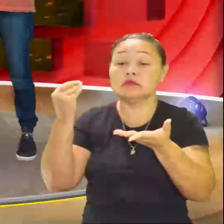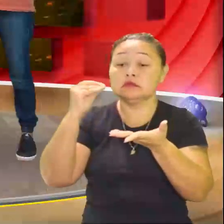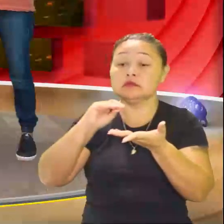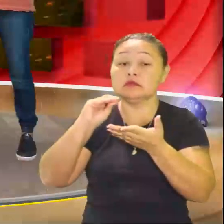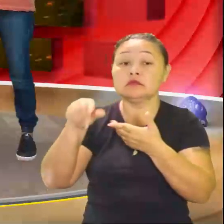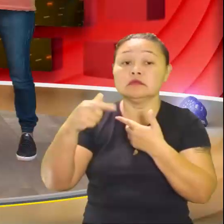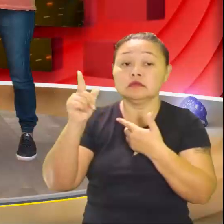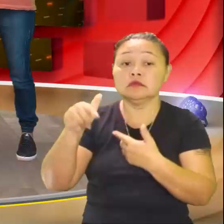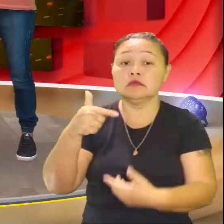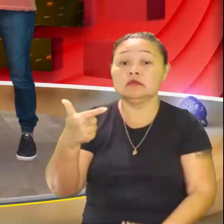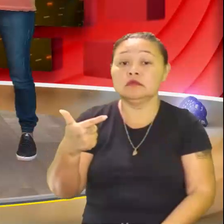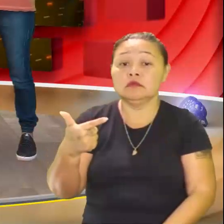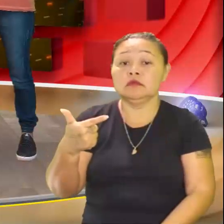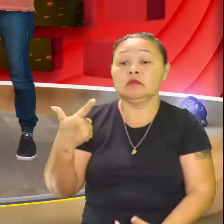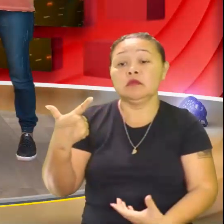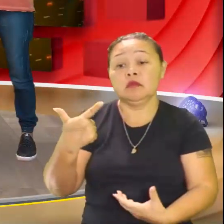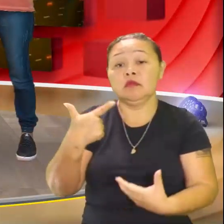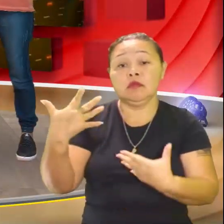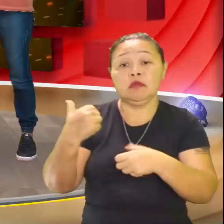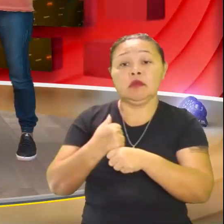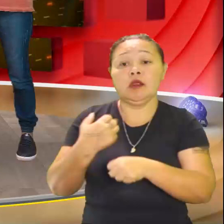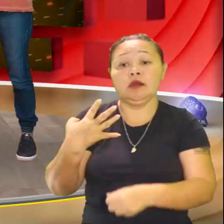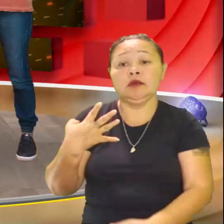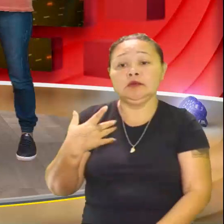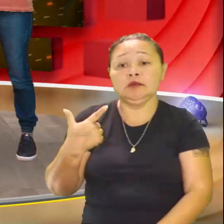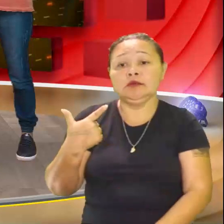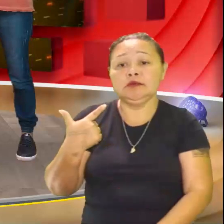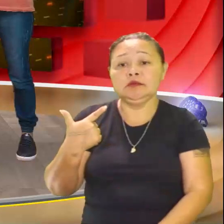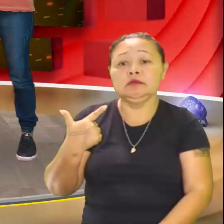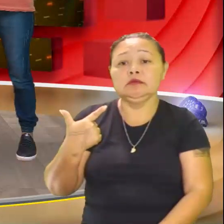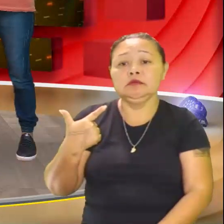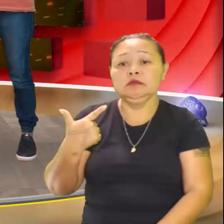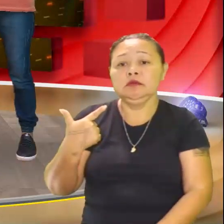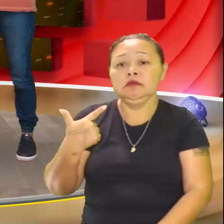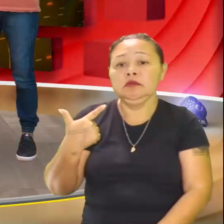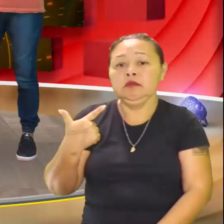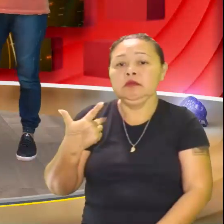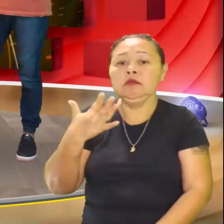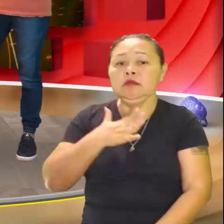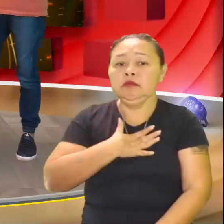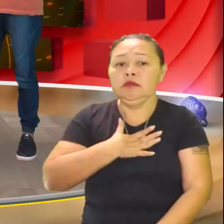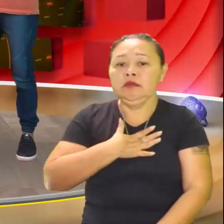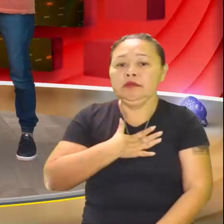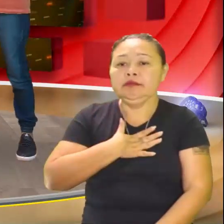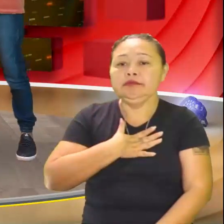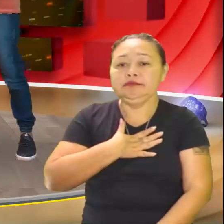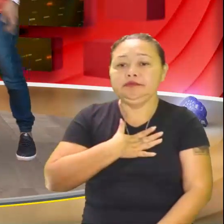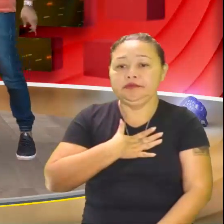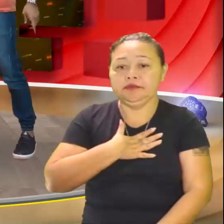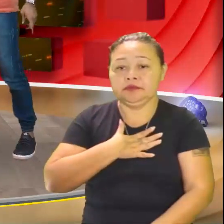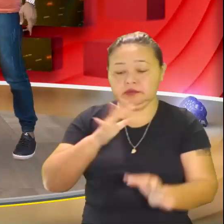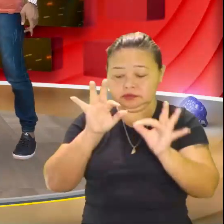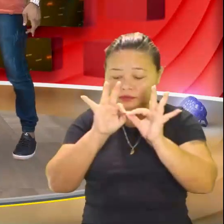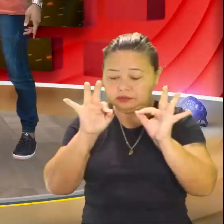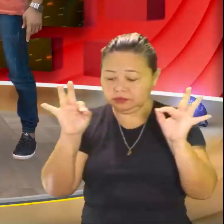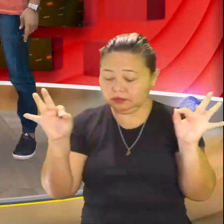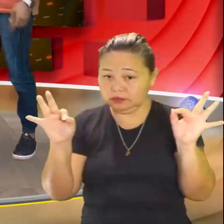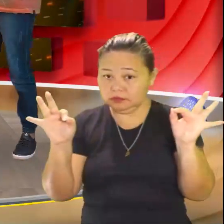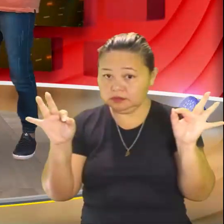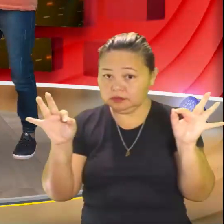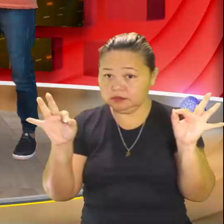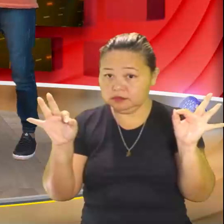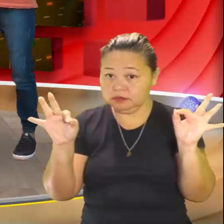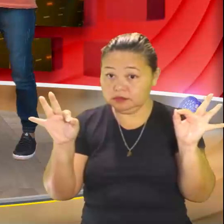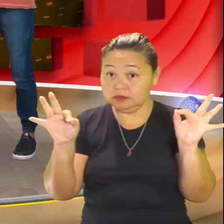lá dentro? 2 lá dentro, 2 mais 2? Uma outra forma de resolver a equação. Legal, gostei. Isso, na Faz reta. a reta